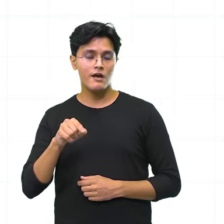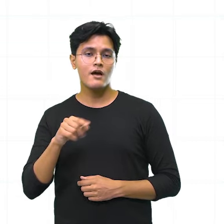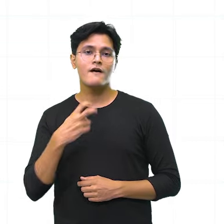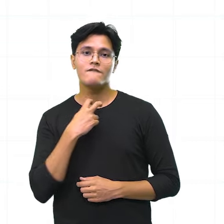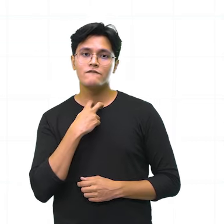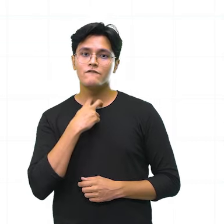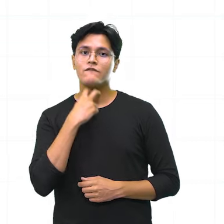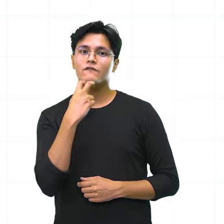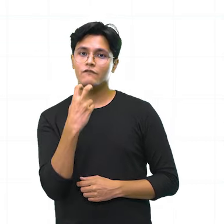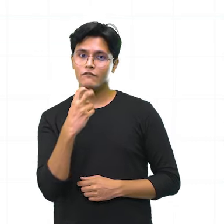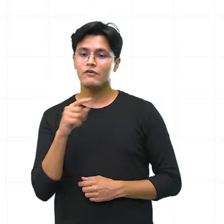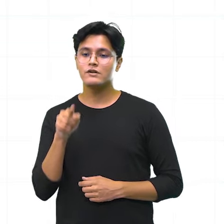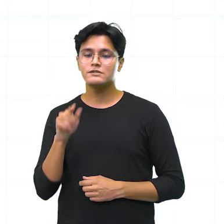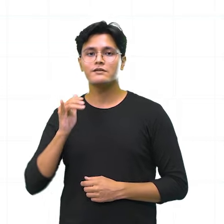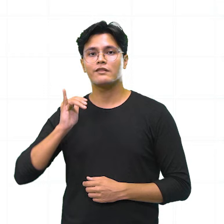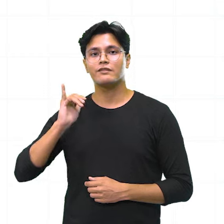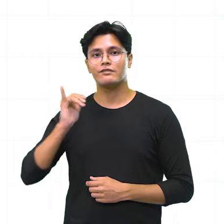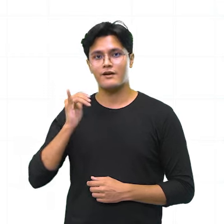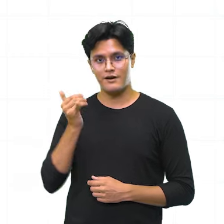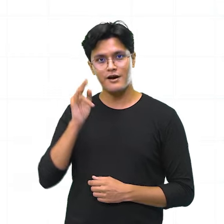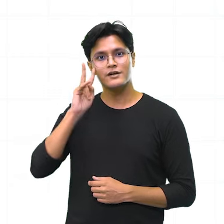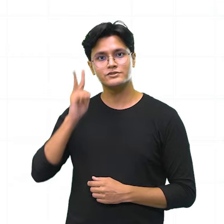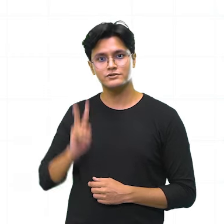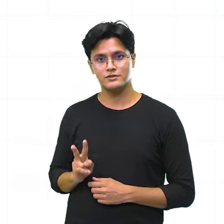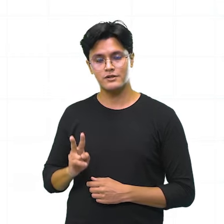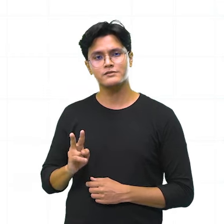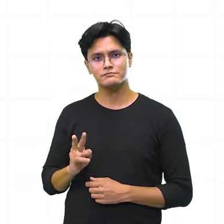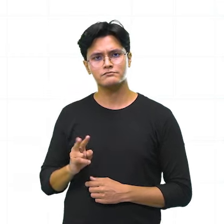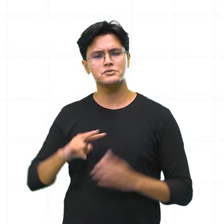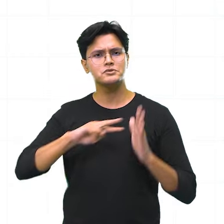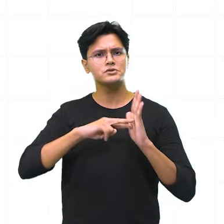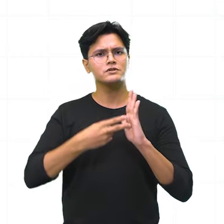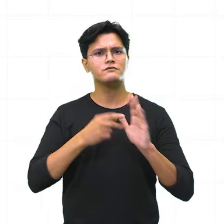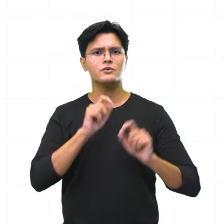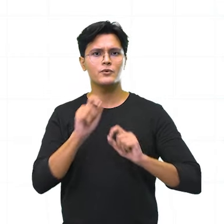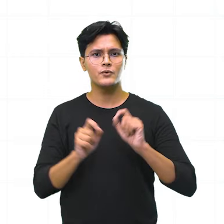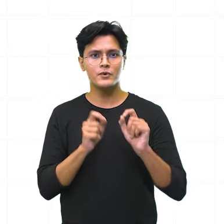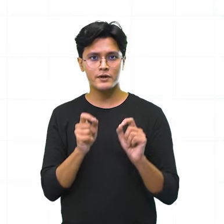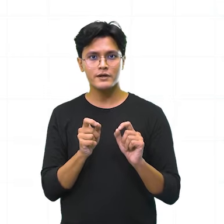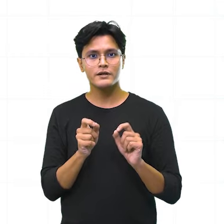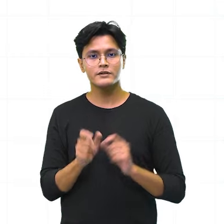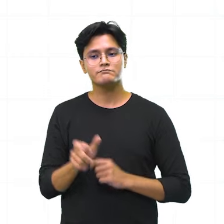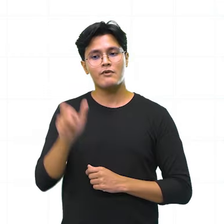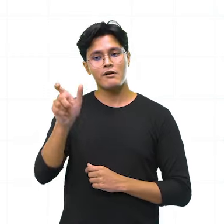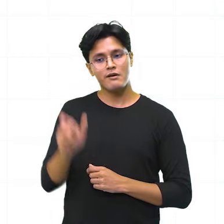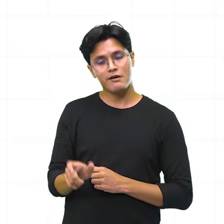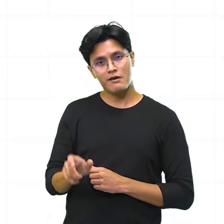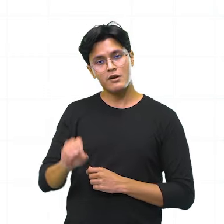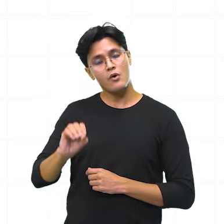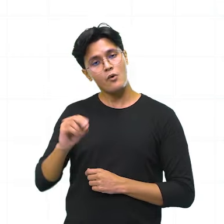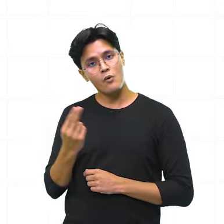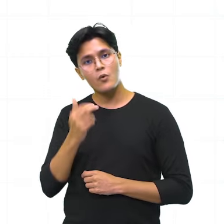voz narrativa, tá? Isto é, aquele ou aquela que